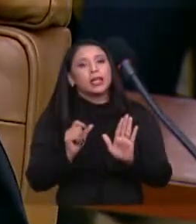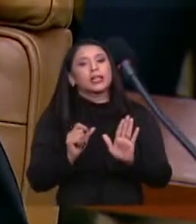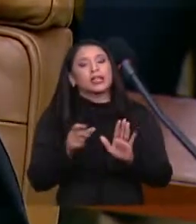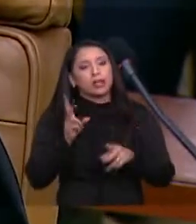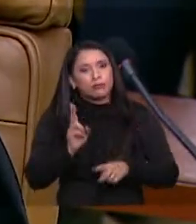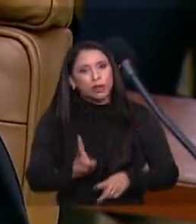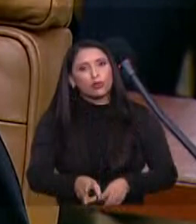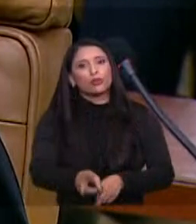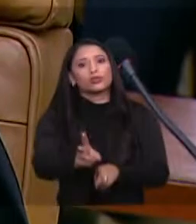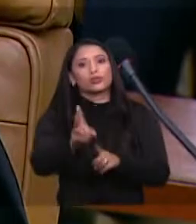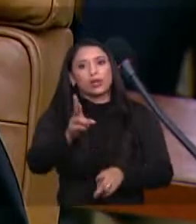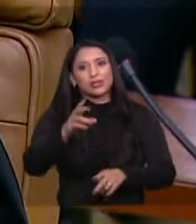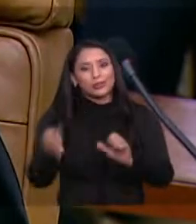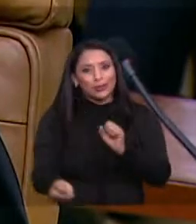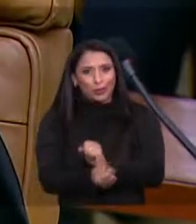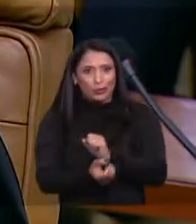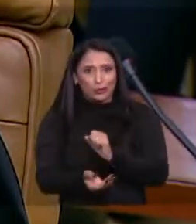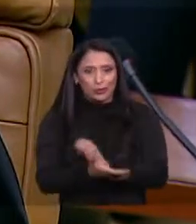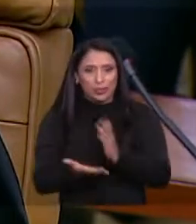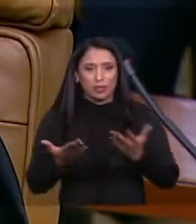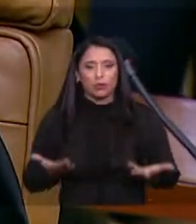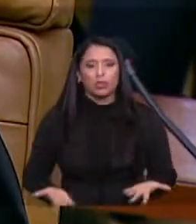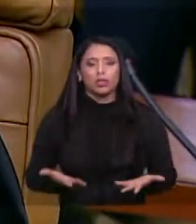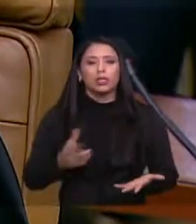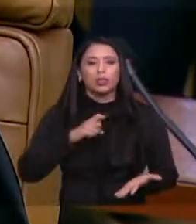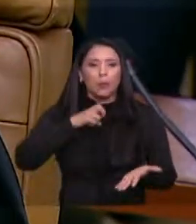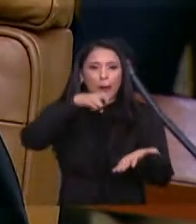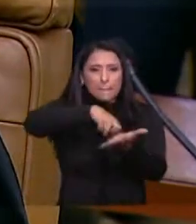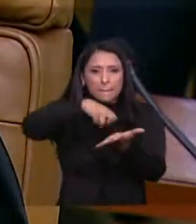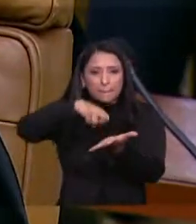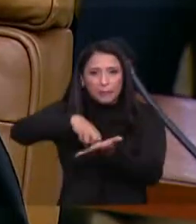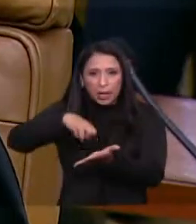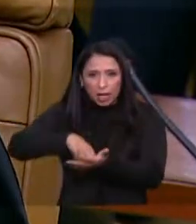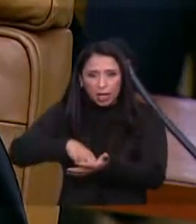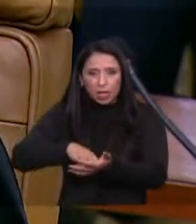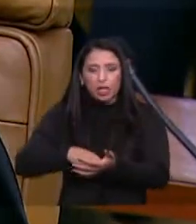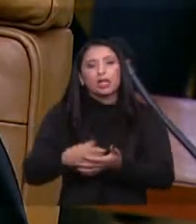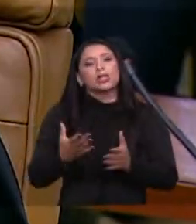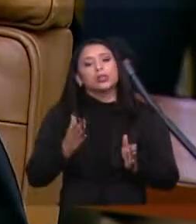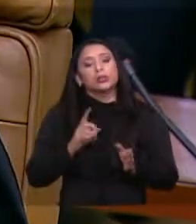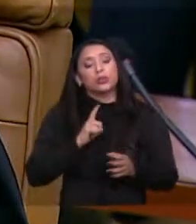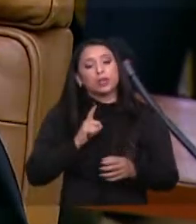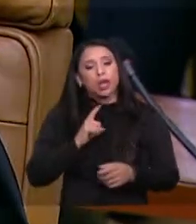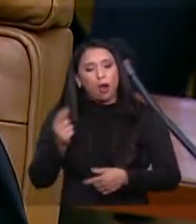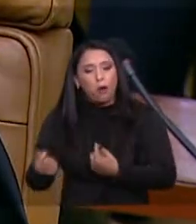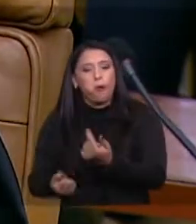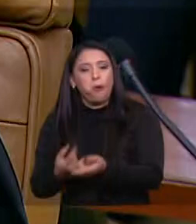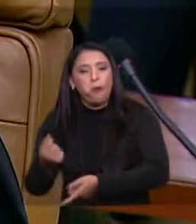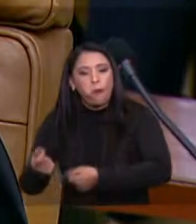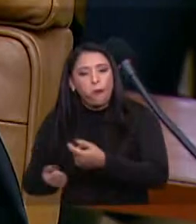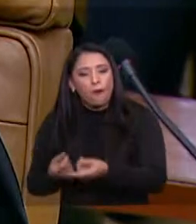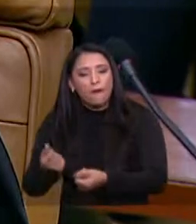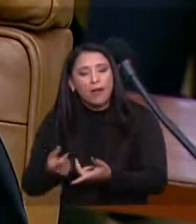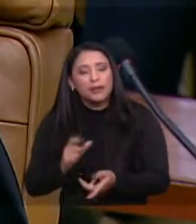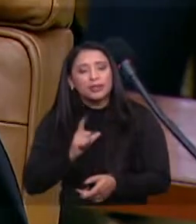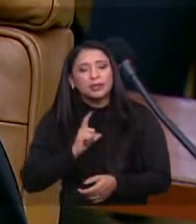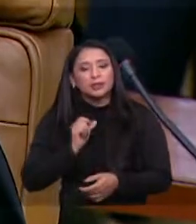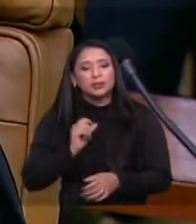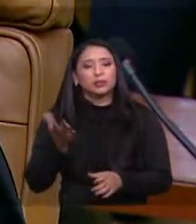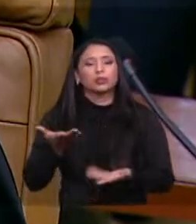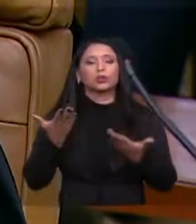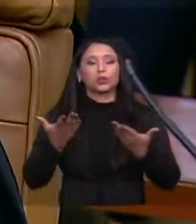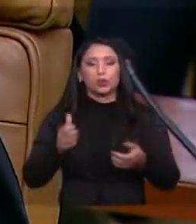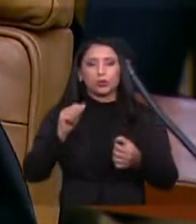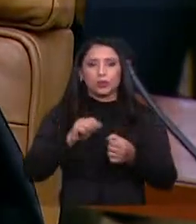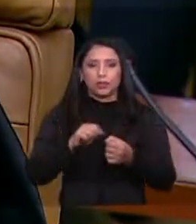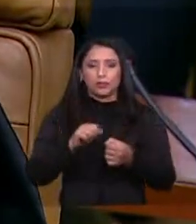primeiro ao final a pena correspondente a cada um dos blocos de diante da Autonomia das condutos e dos